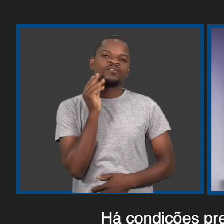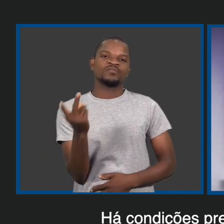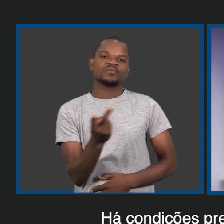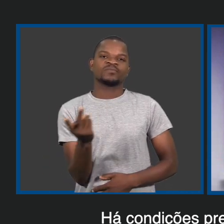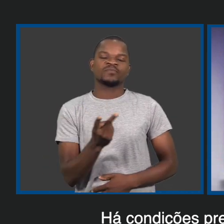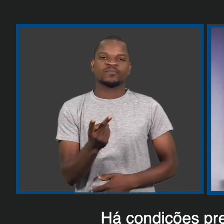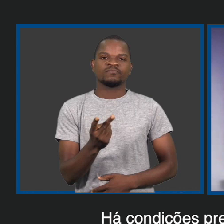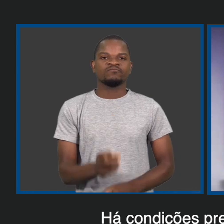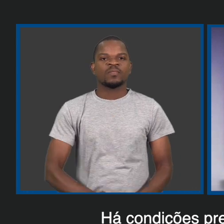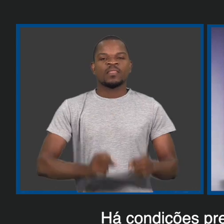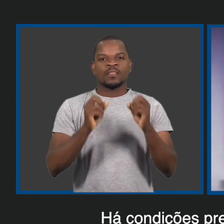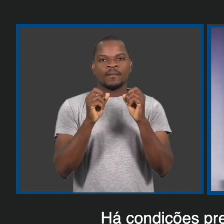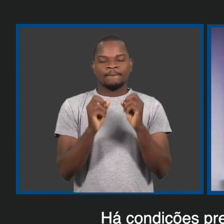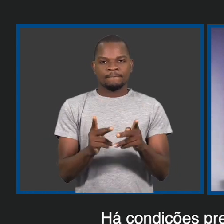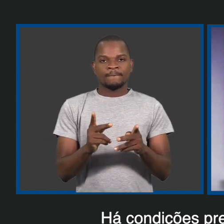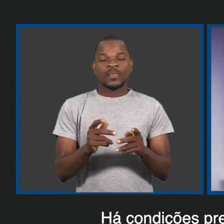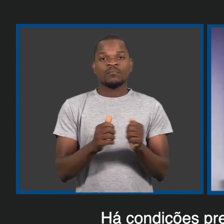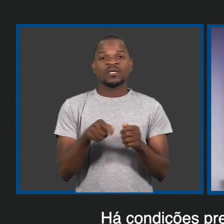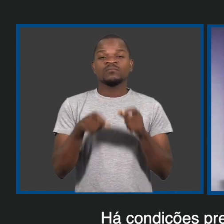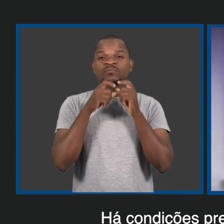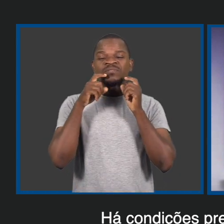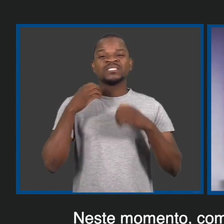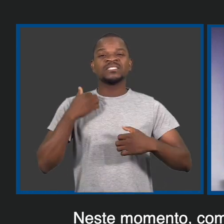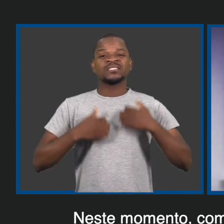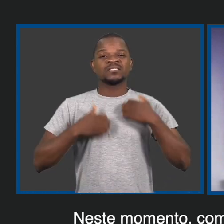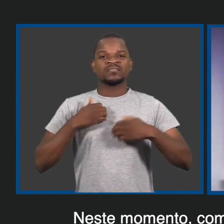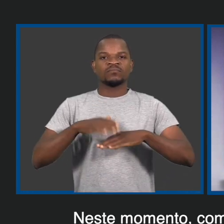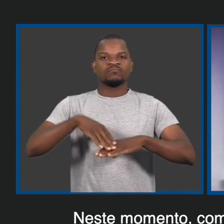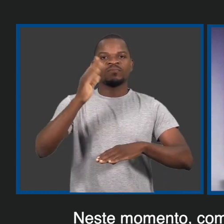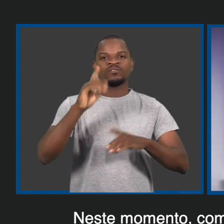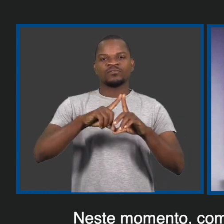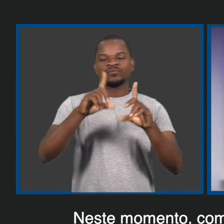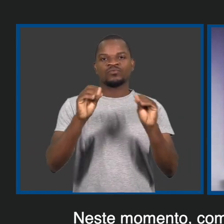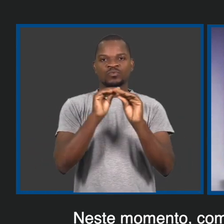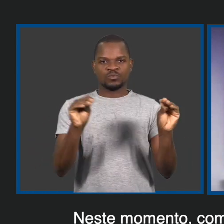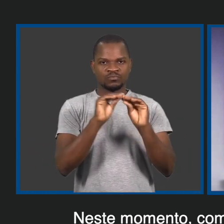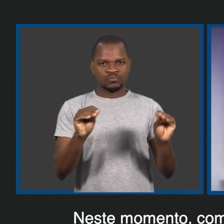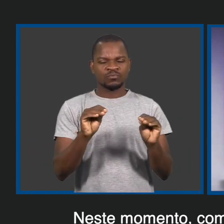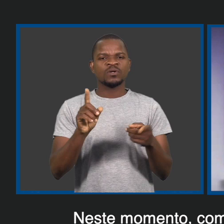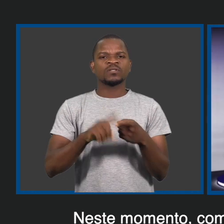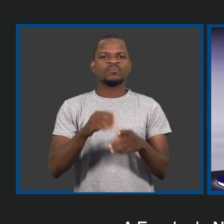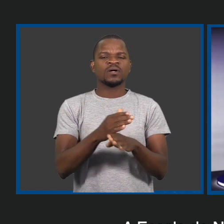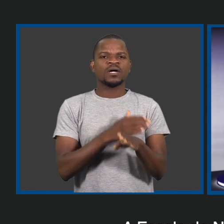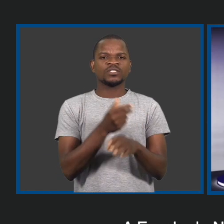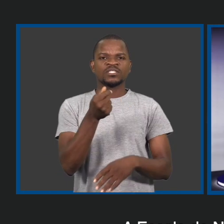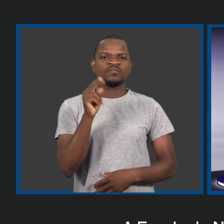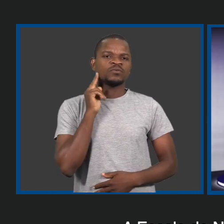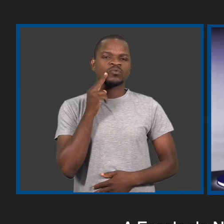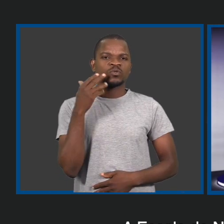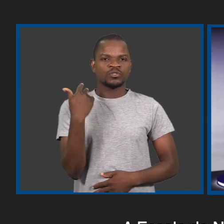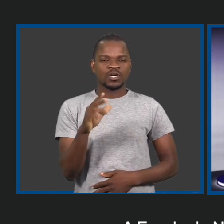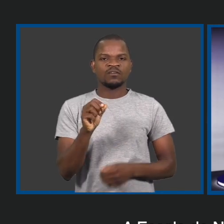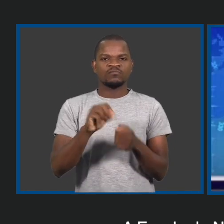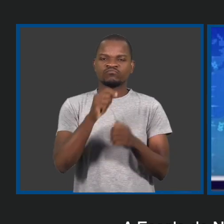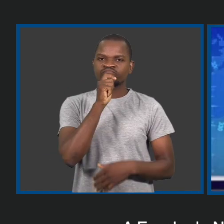acontecer, que a Fundação vai construir uma escola. Como é que está sendo o processo neste momento? A escola